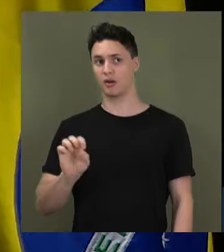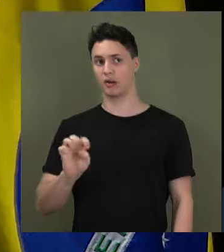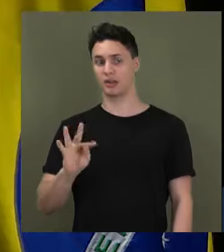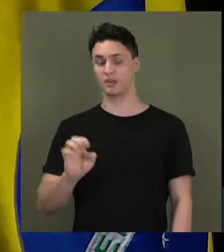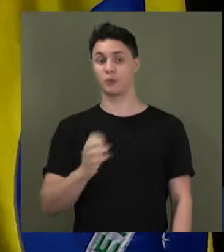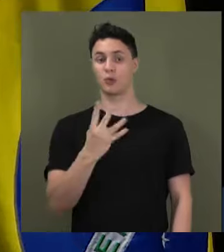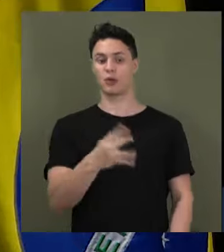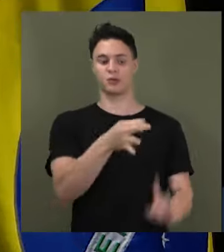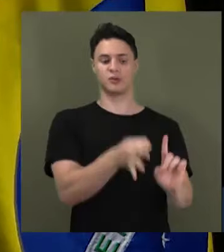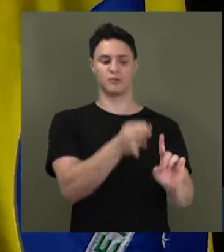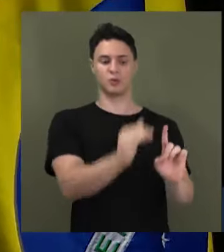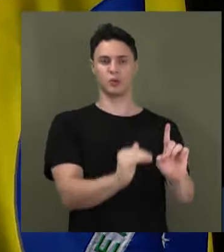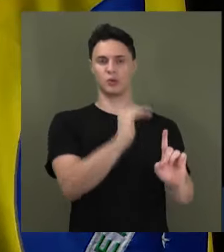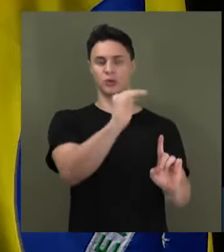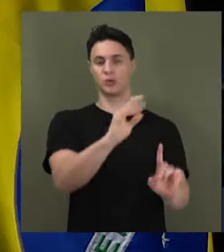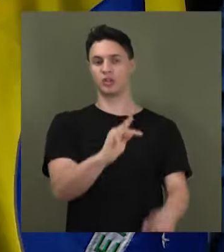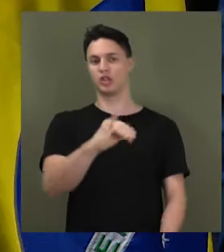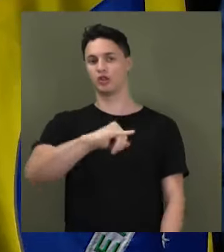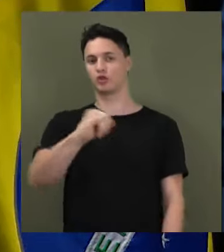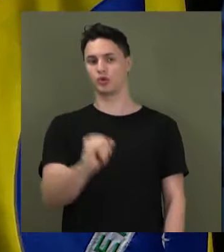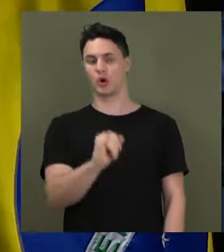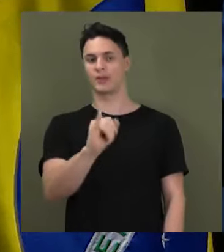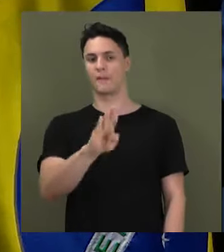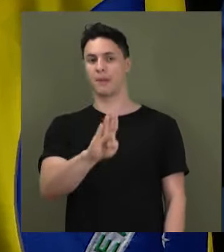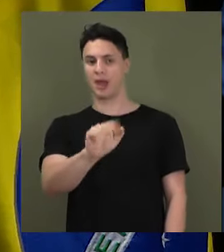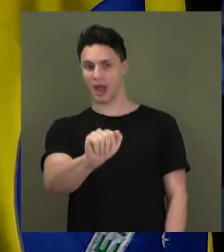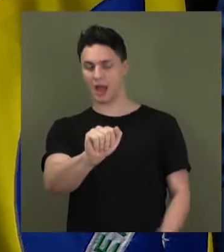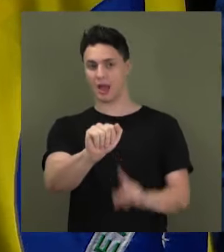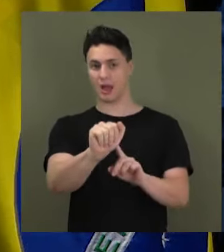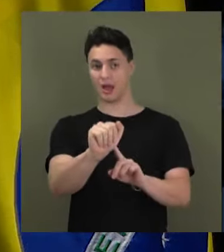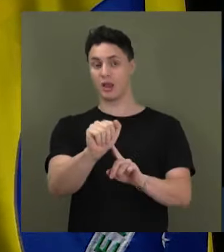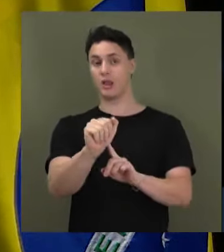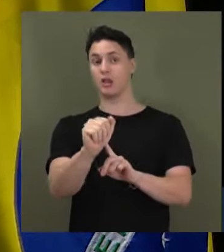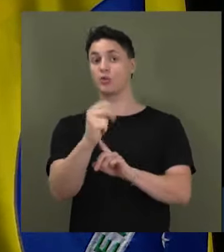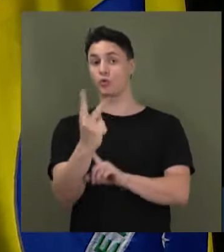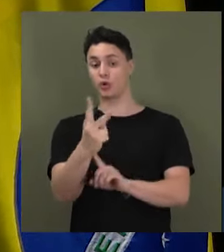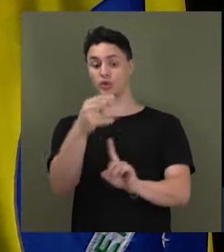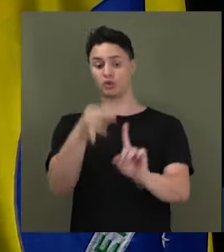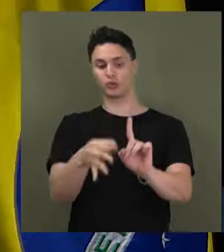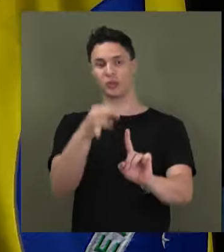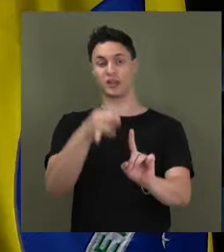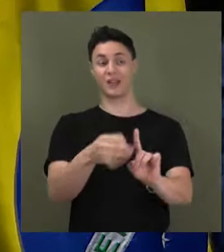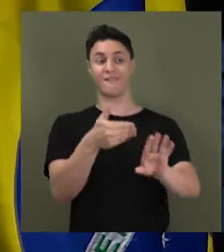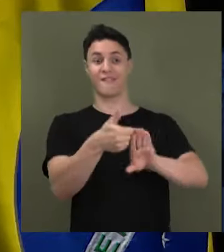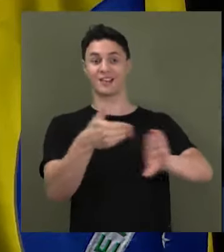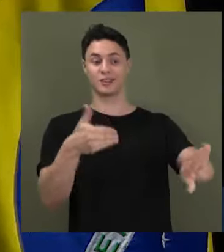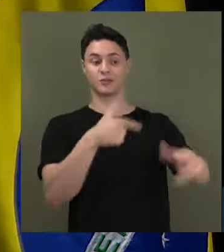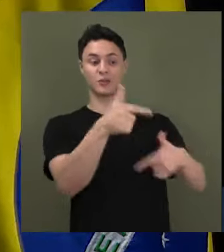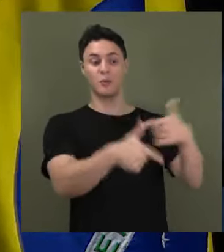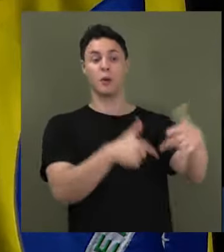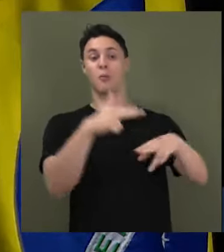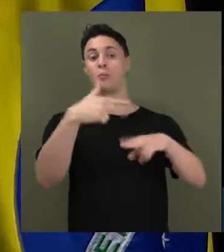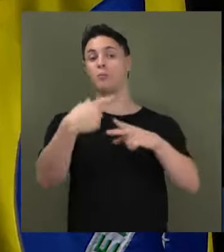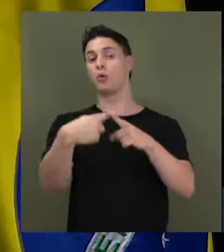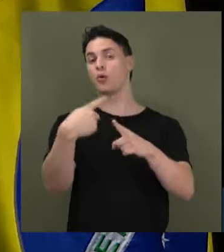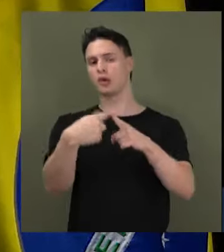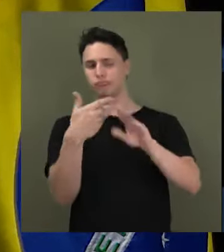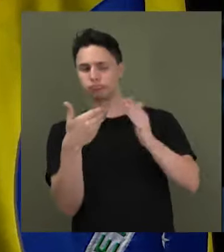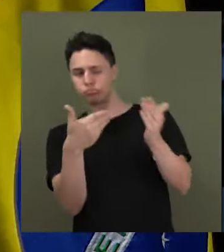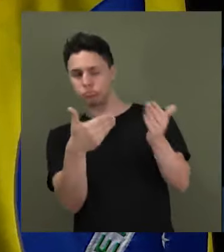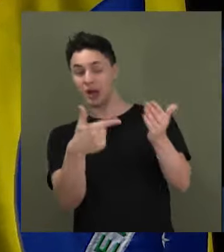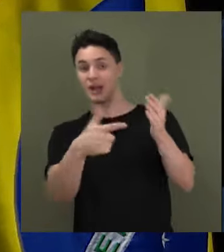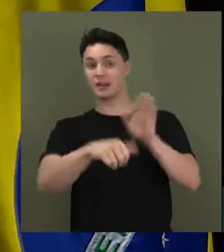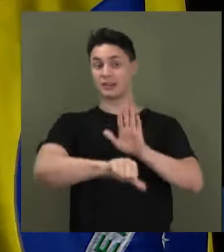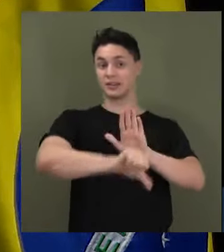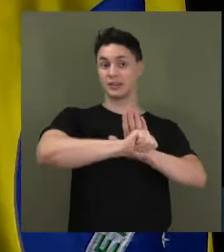da Bahia e 2 juízes foram imediatamente suspensos de suas funções em virtude da prática do